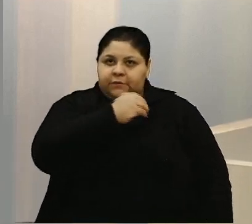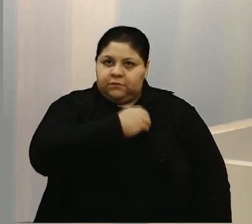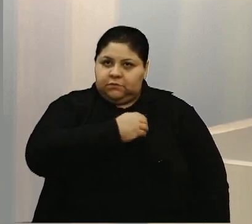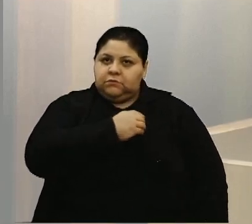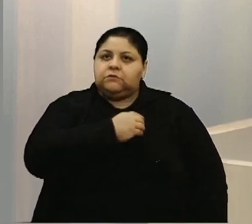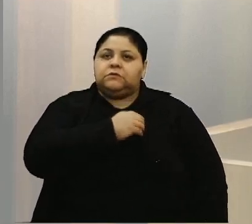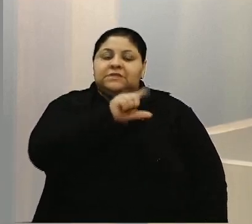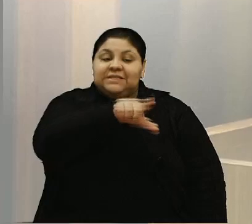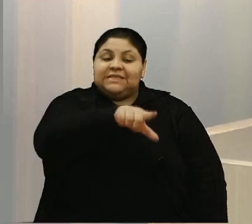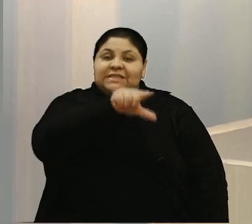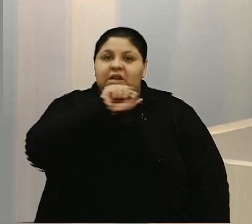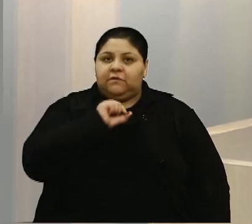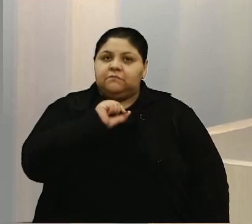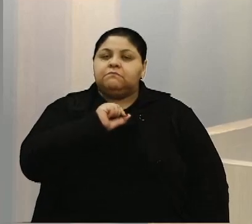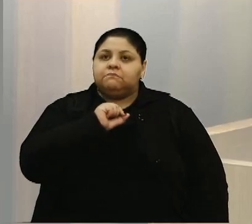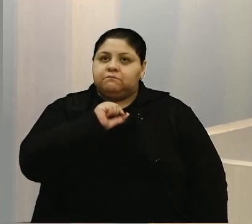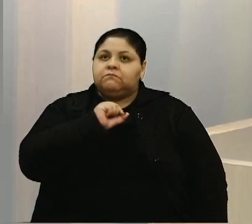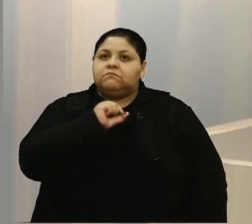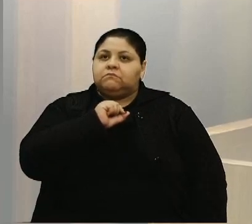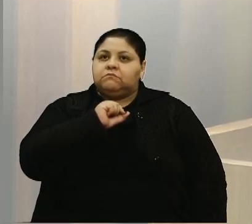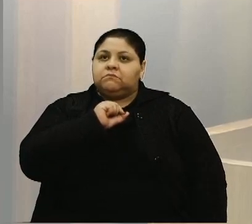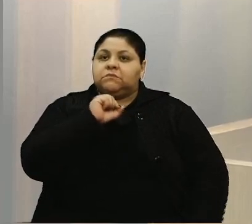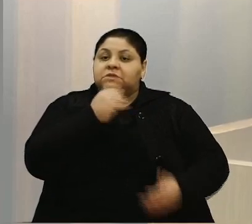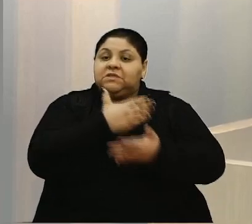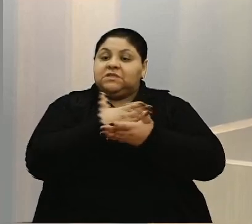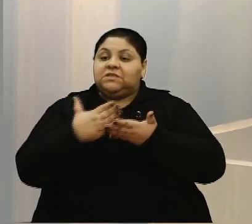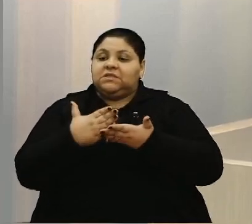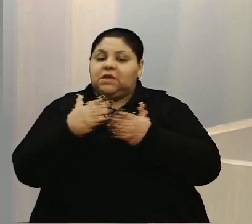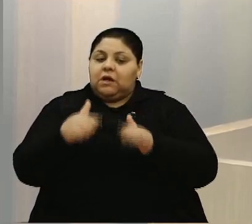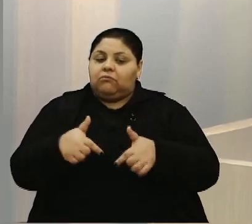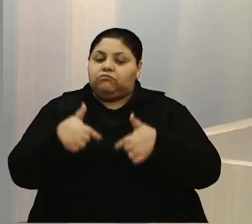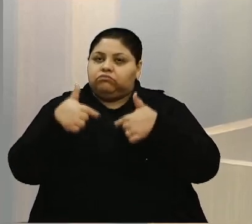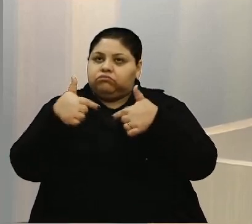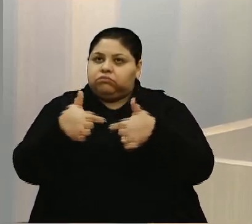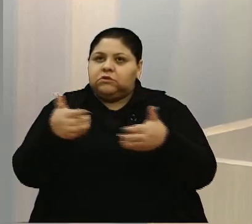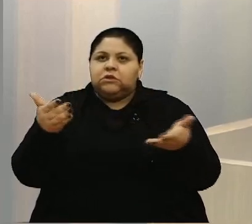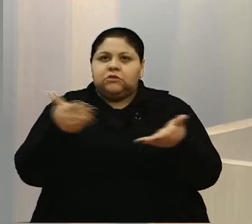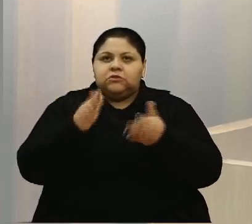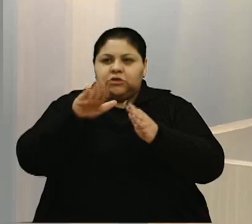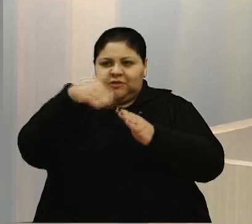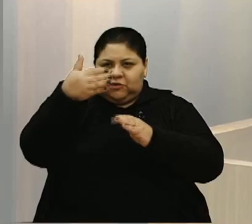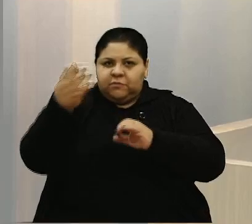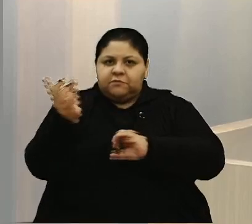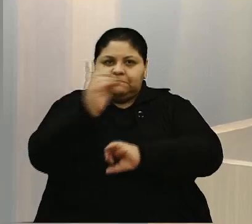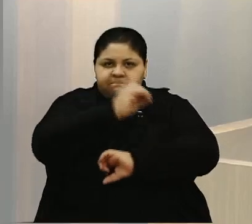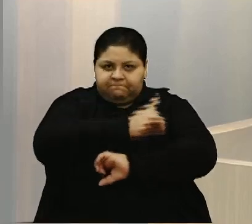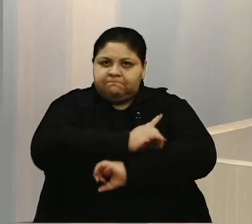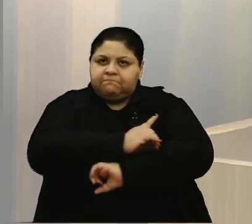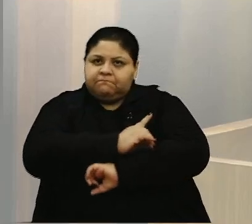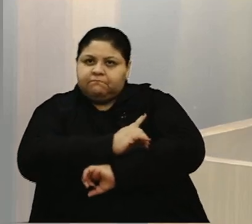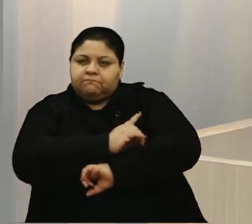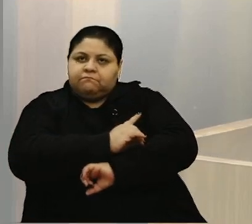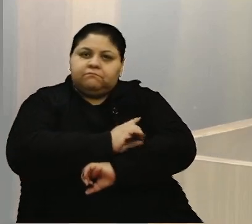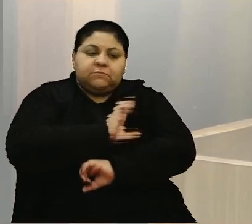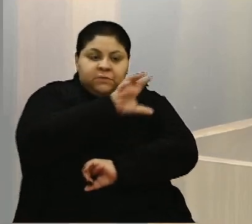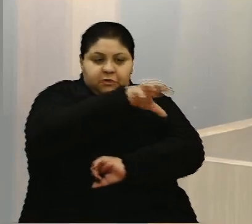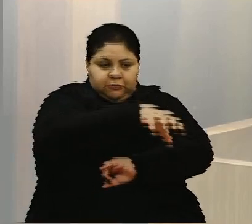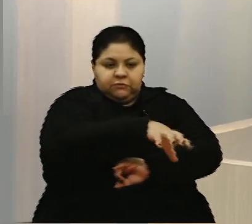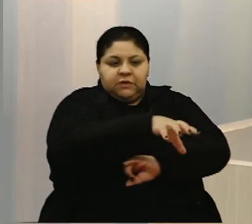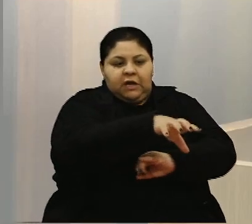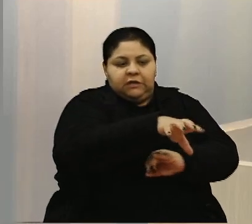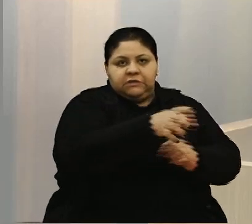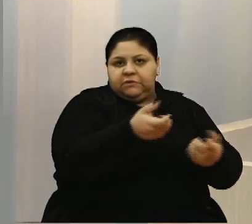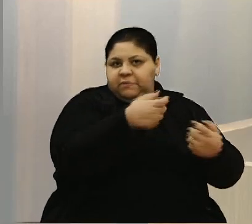previamente selecionados que devem iniciar a sua atividade já nos próximos dias, naquelas unidades que porventura estejam